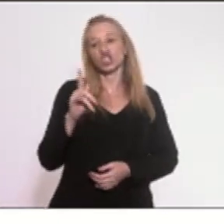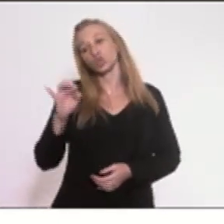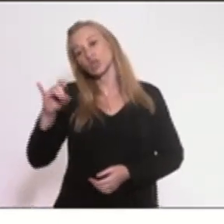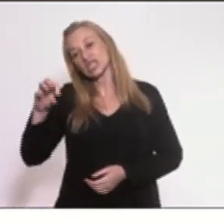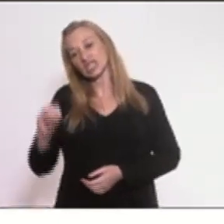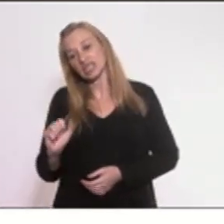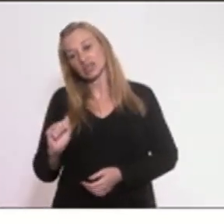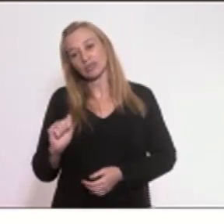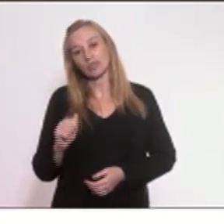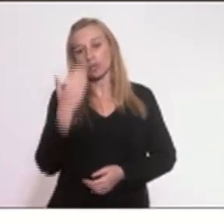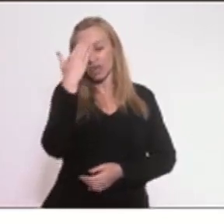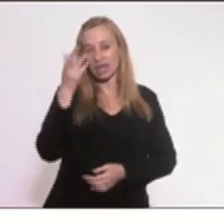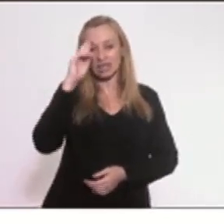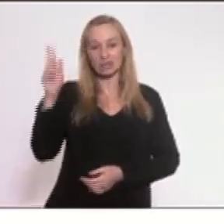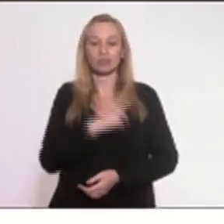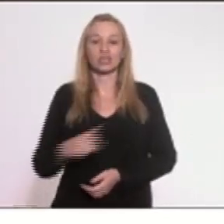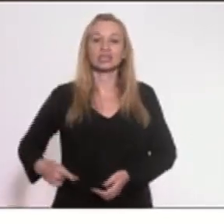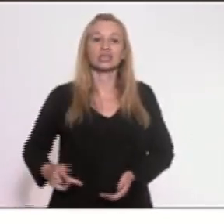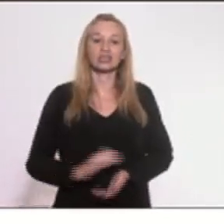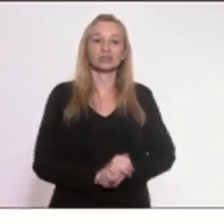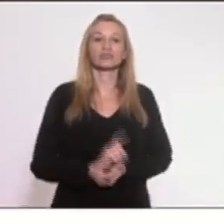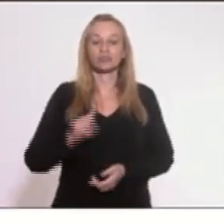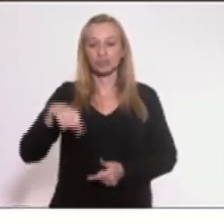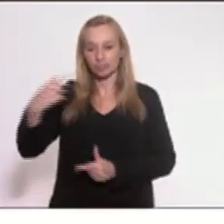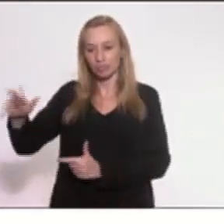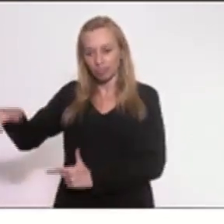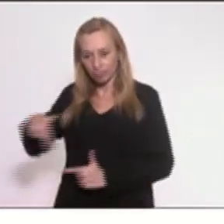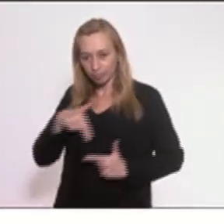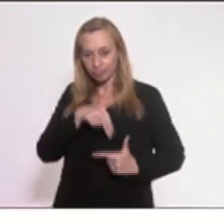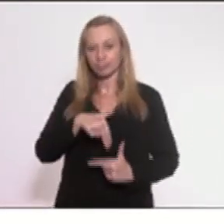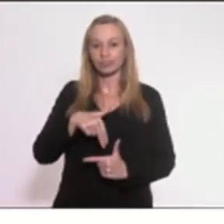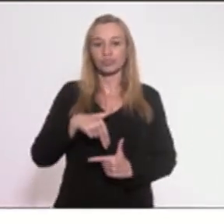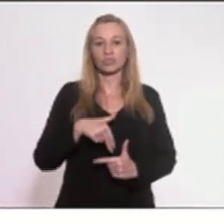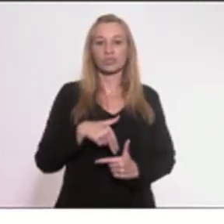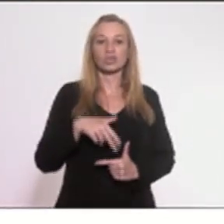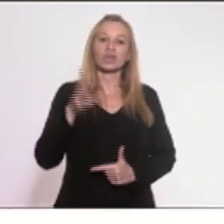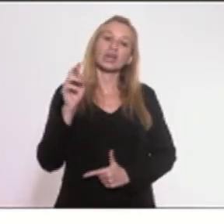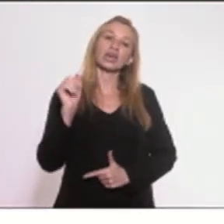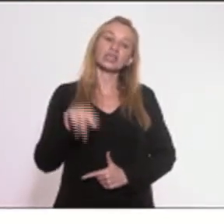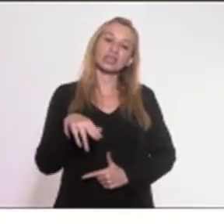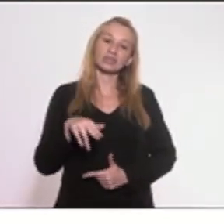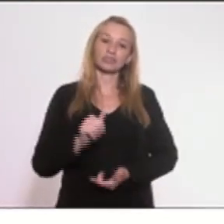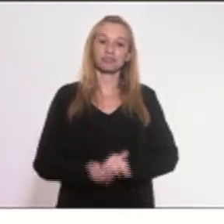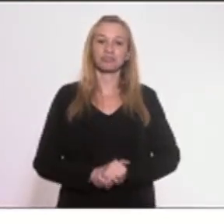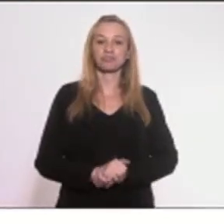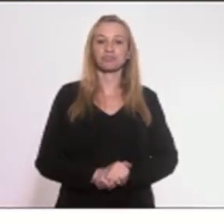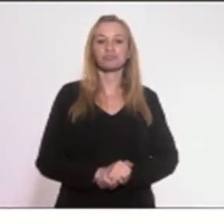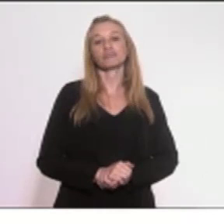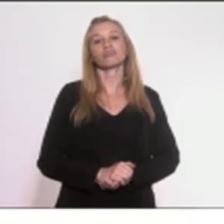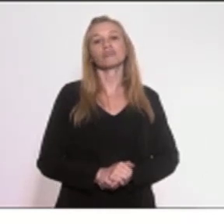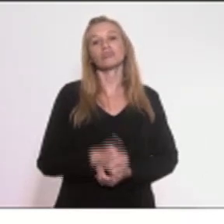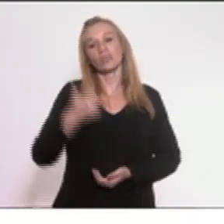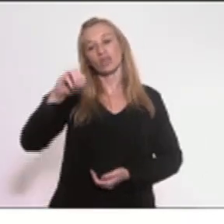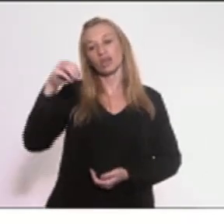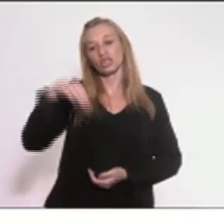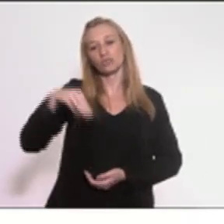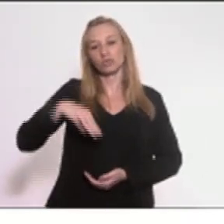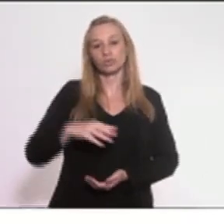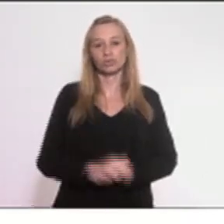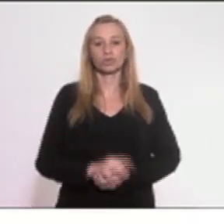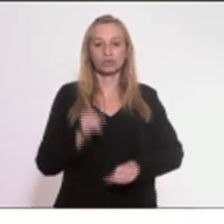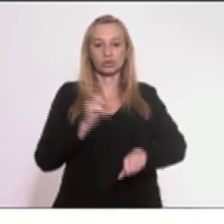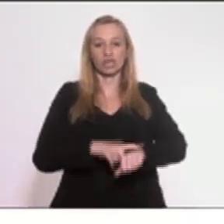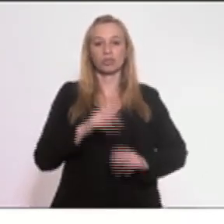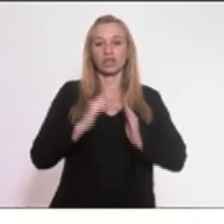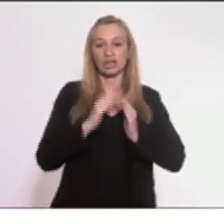senhora presidenta. Próximo orador inscrito é o nobre deputado Renan Ferreirinho. Vossa Excelência dispõe de 10 minutos no